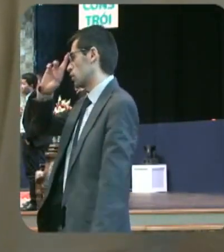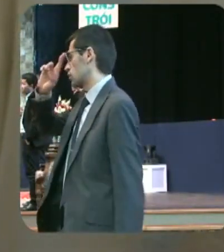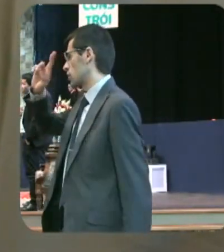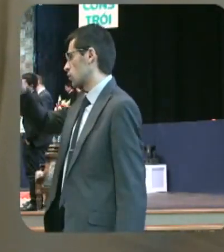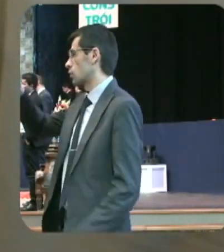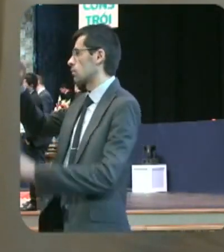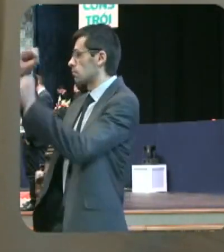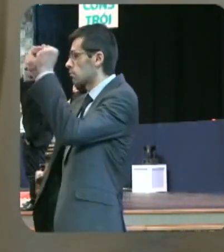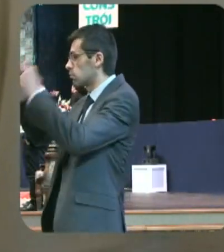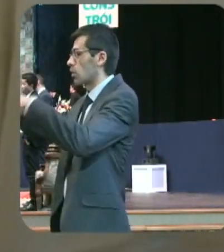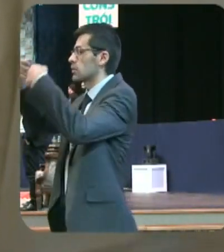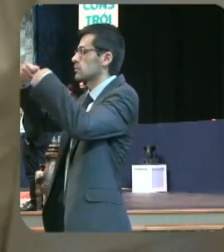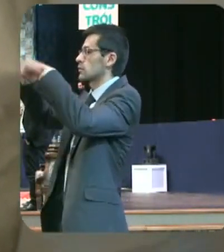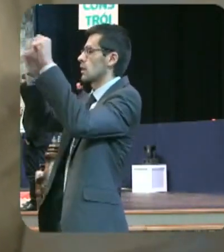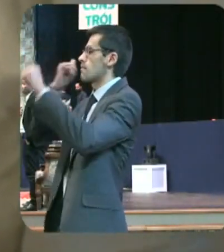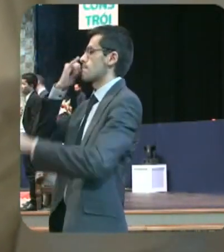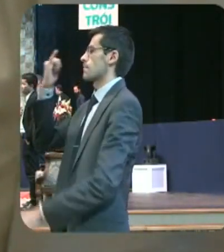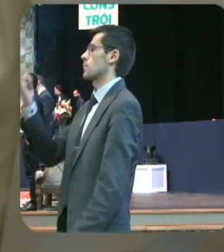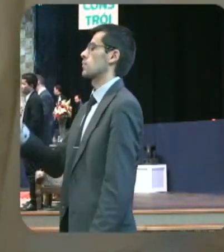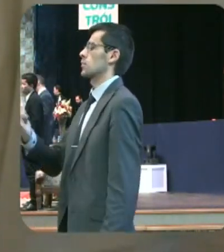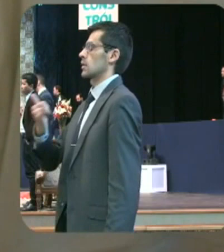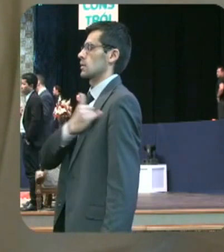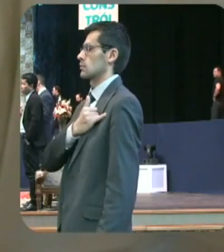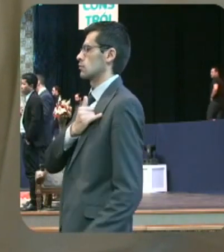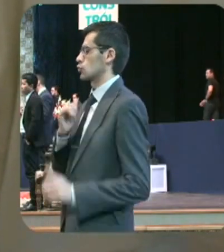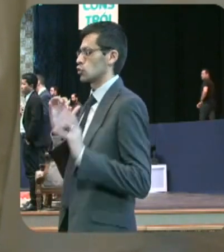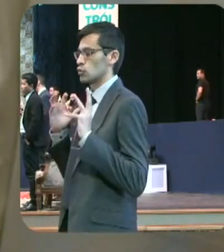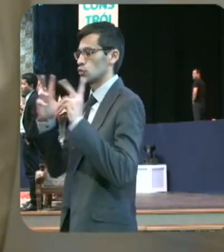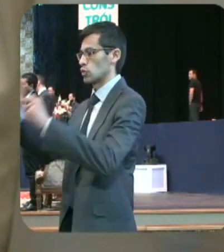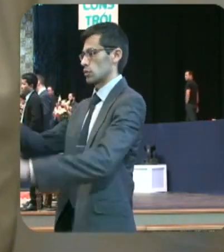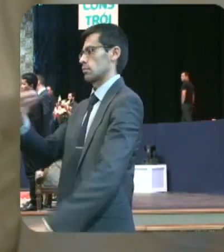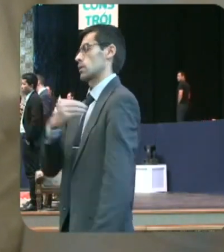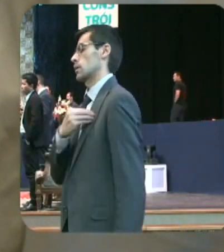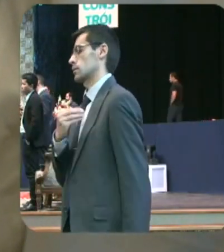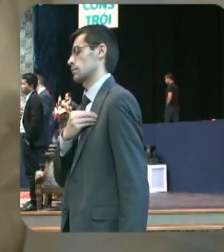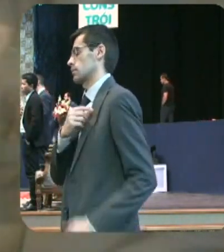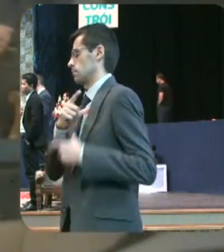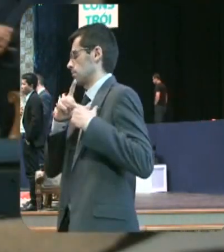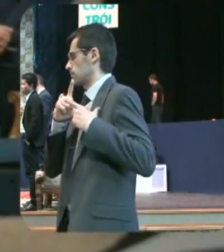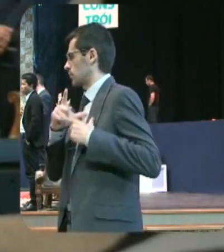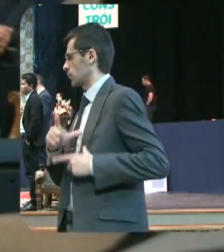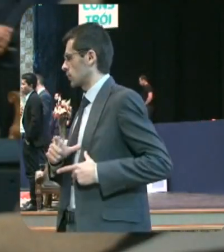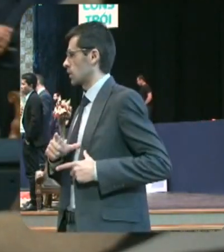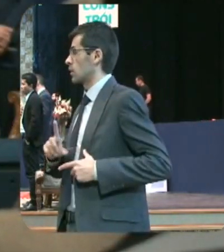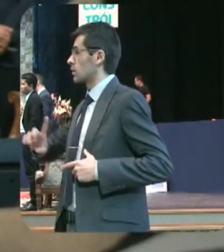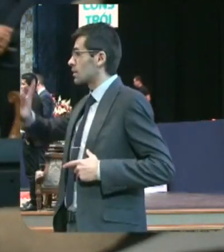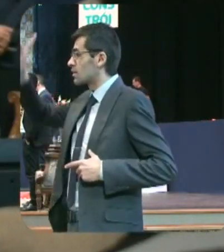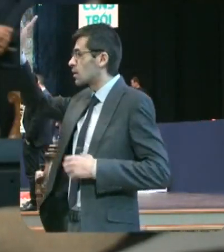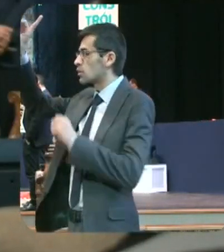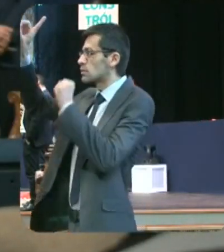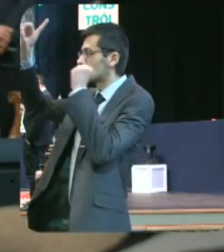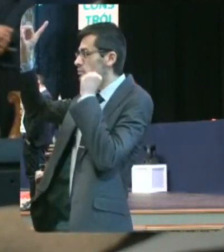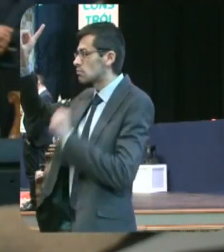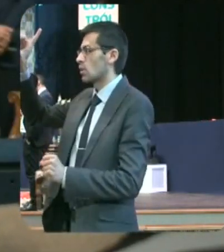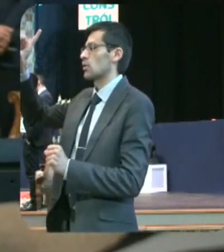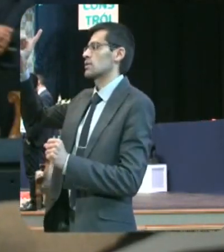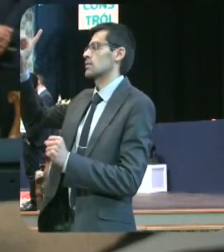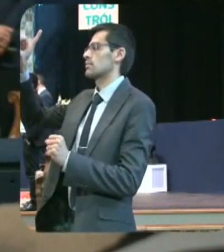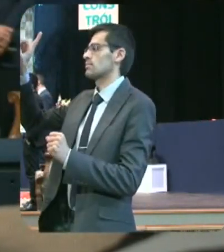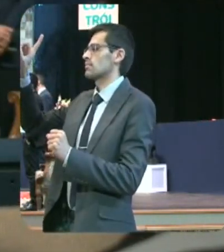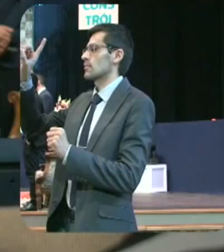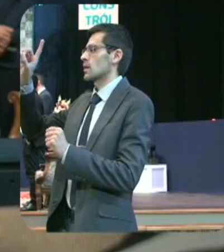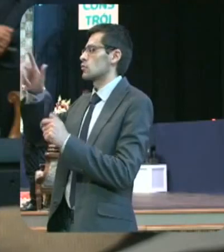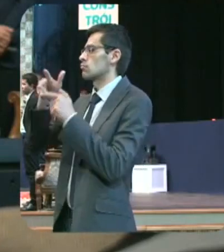ser o perdão dos nossos pecados, e que o Senhor pode tratar aquilo